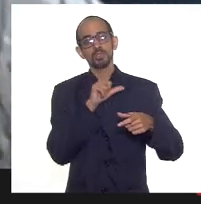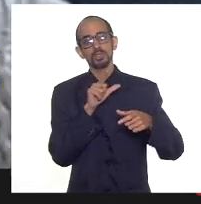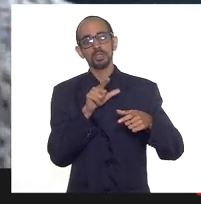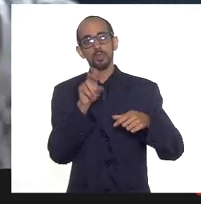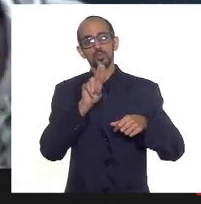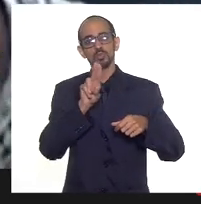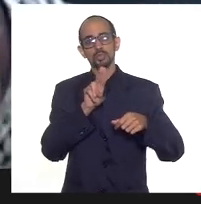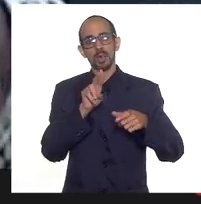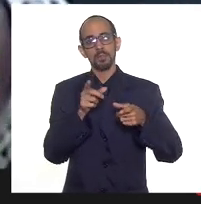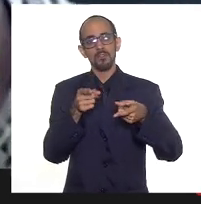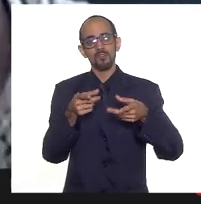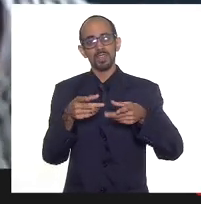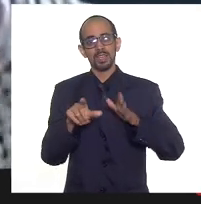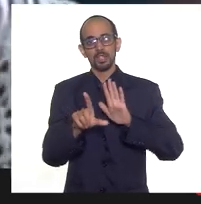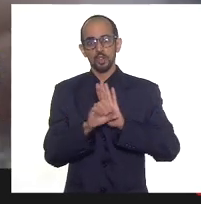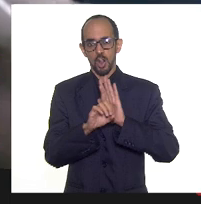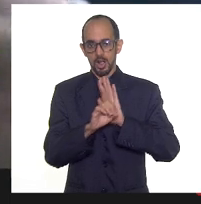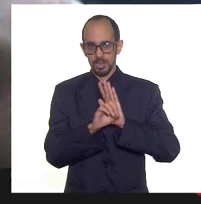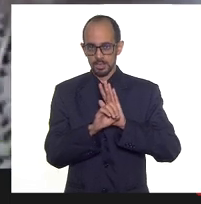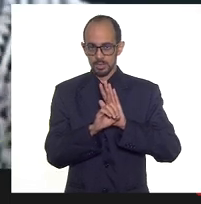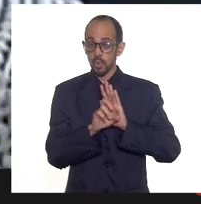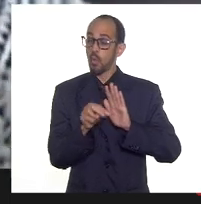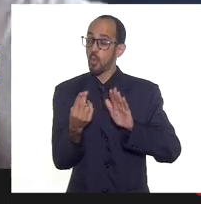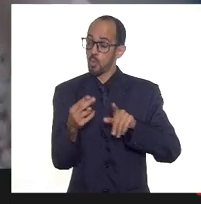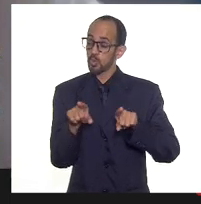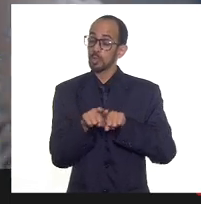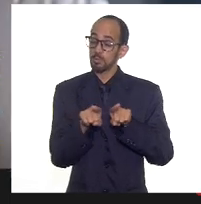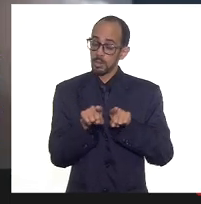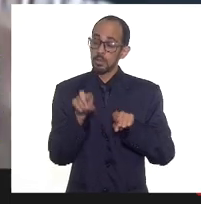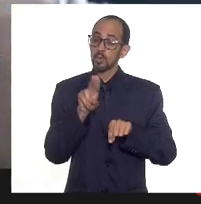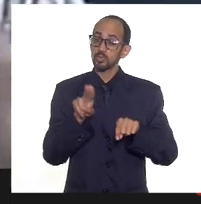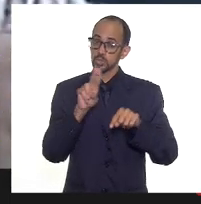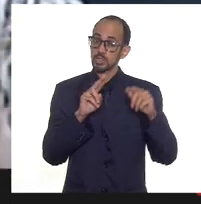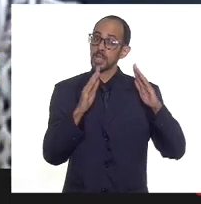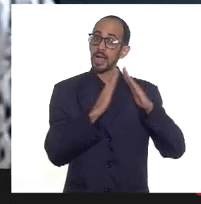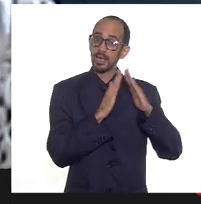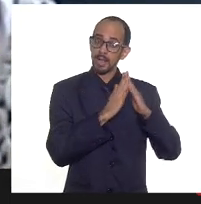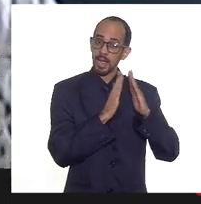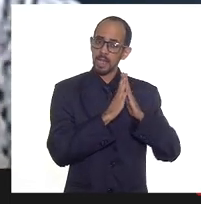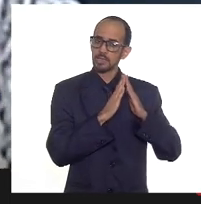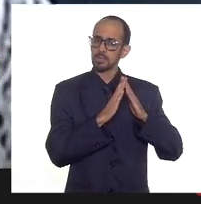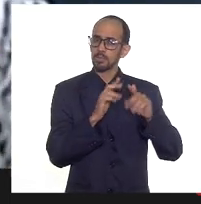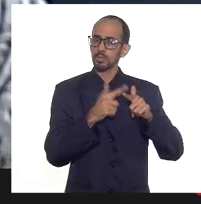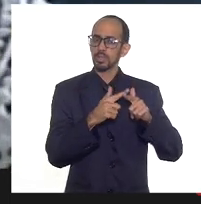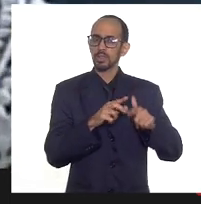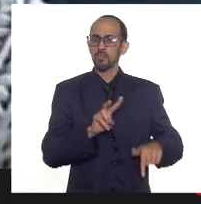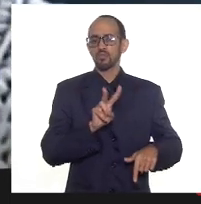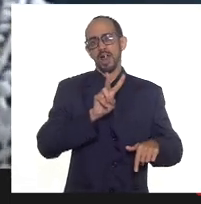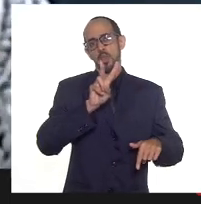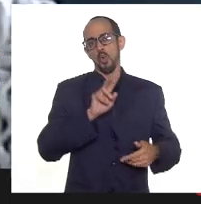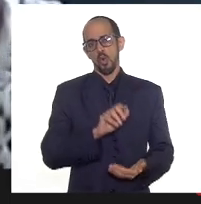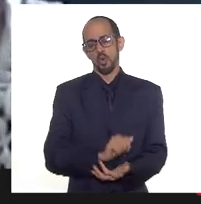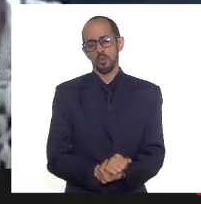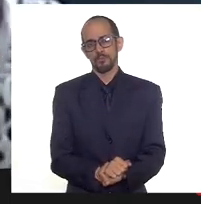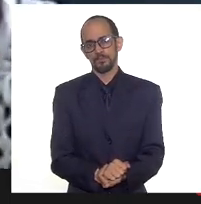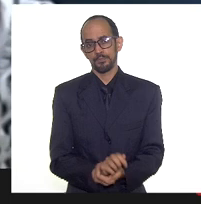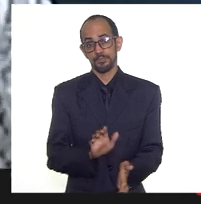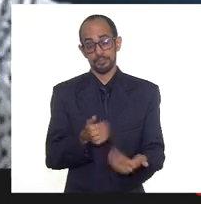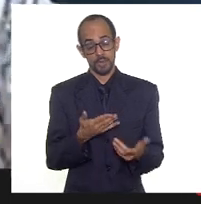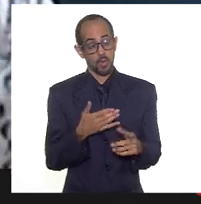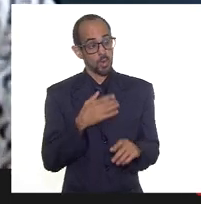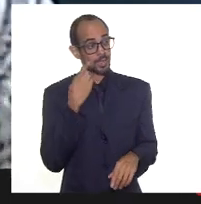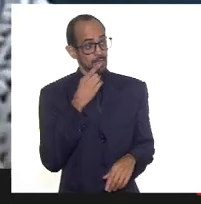para especulação imobiliária. Então, você tem aí uma conjugação de fatores que estão, deputado, e a senhora está coberta de